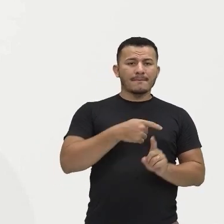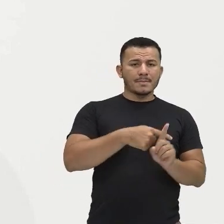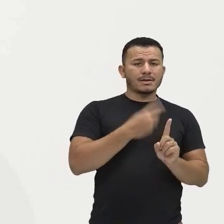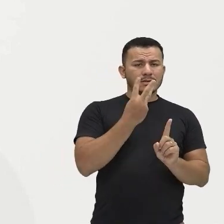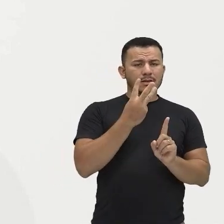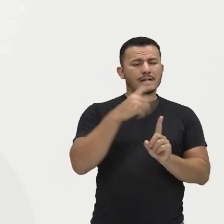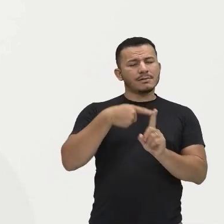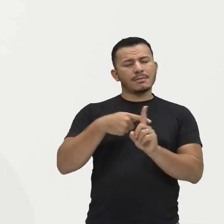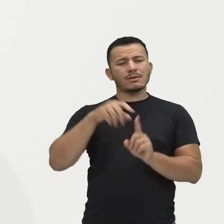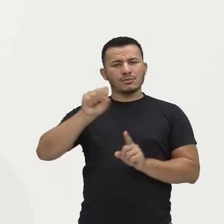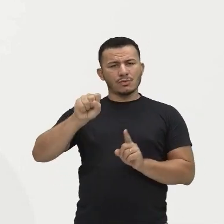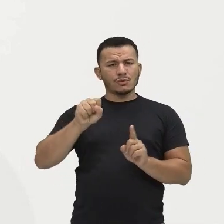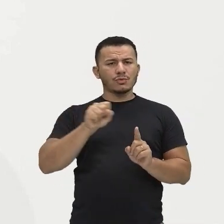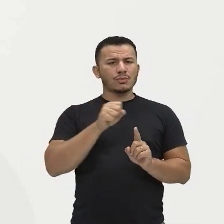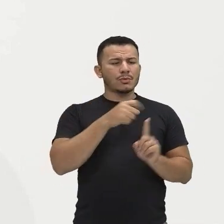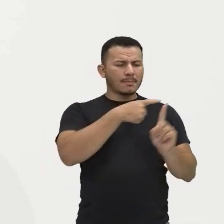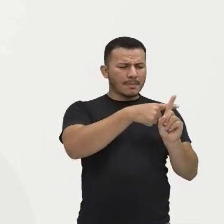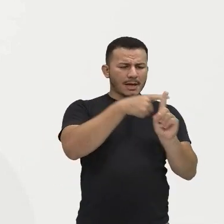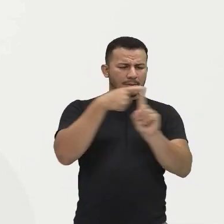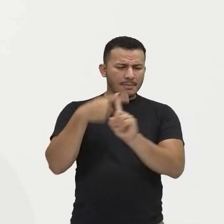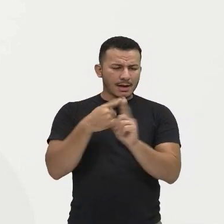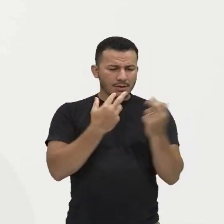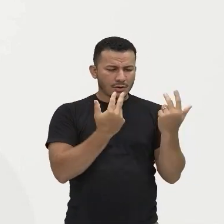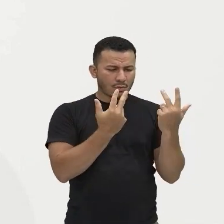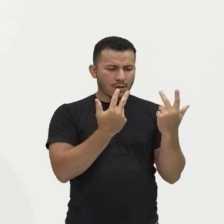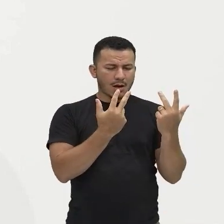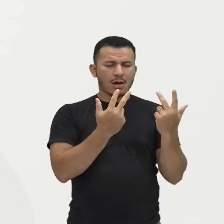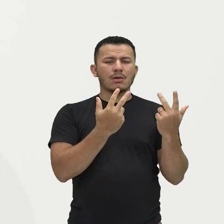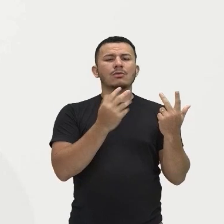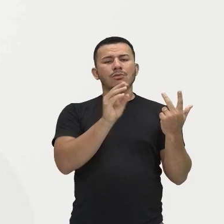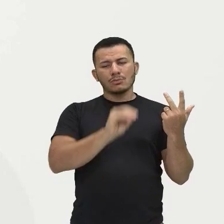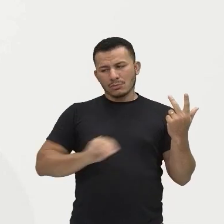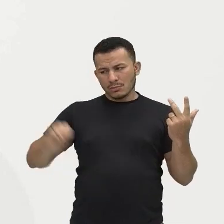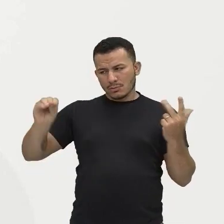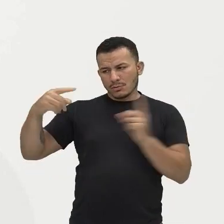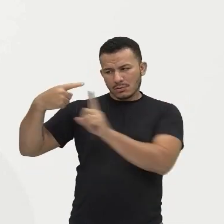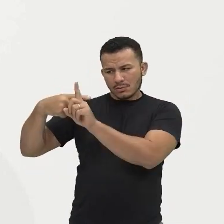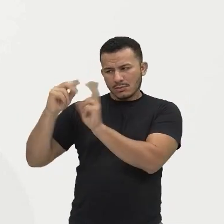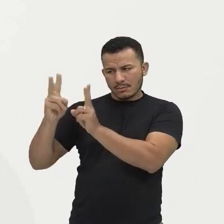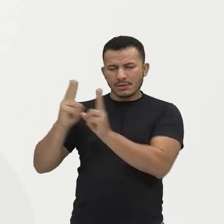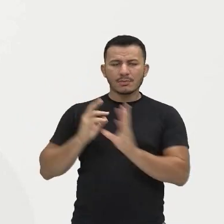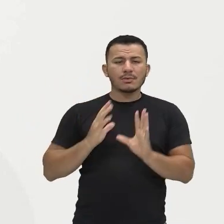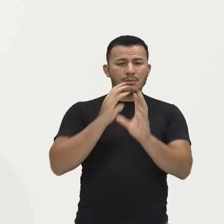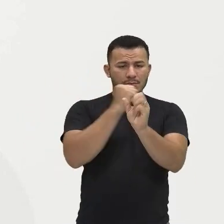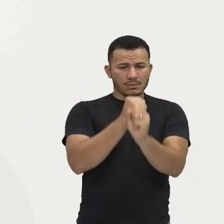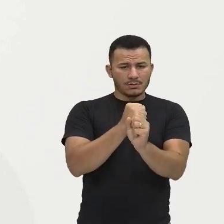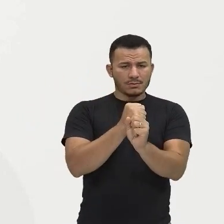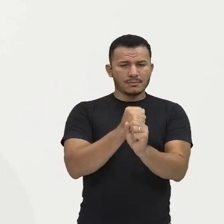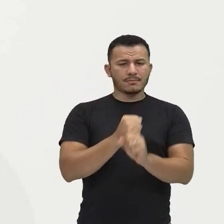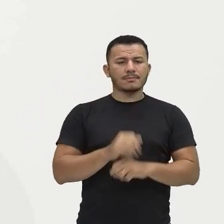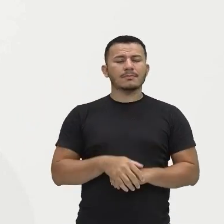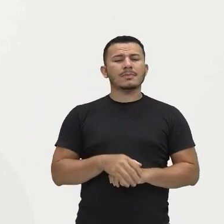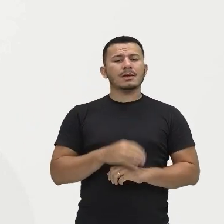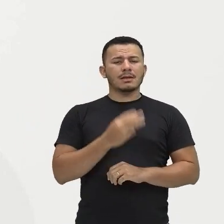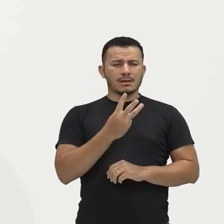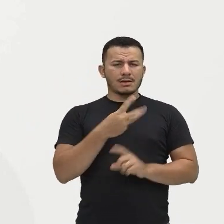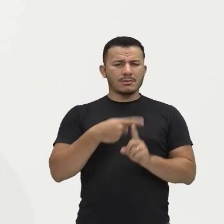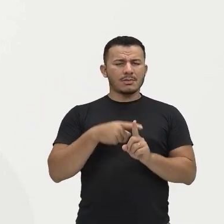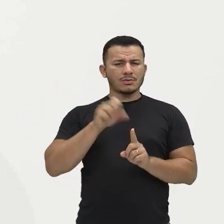8, os sinais não são iguais? Somam-se os números. 3 com 8 dá 11. Qual é o sinal? De mais, está